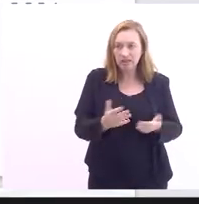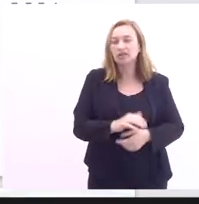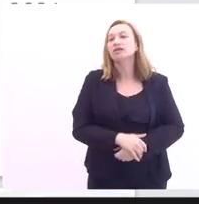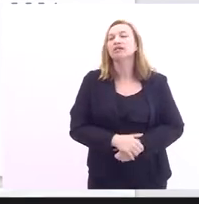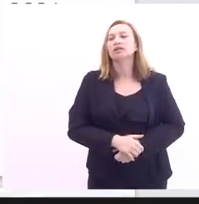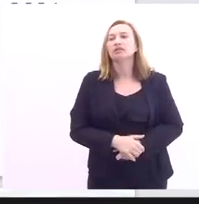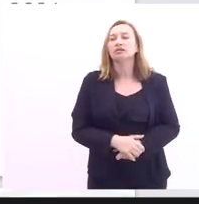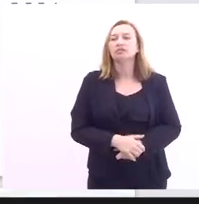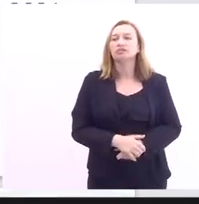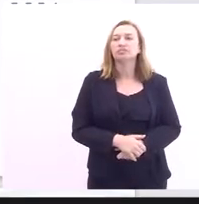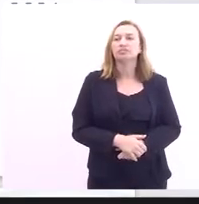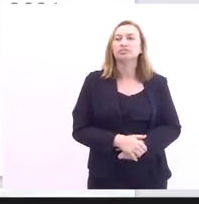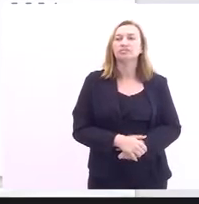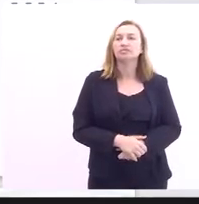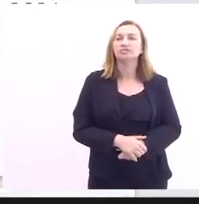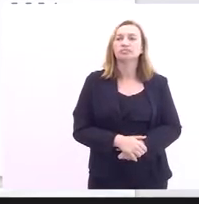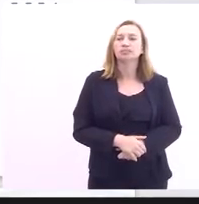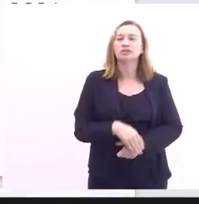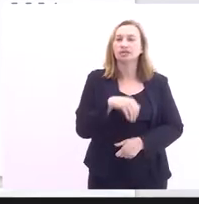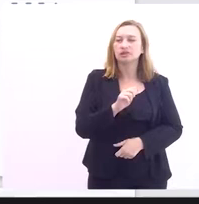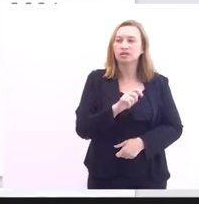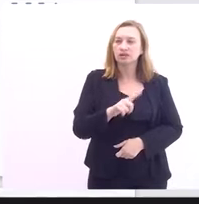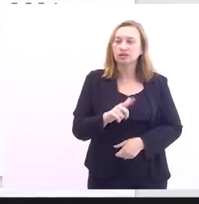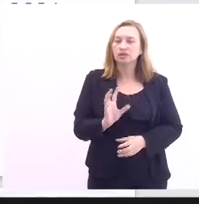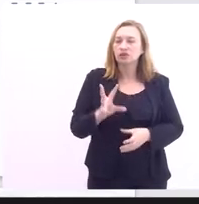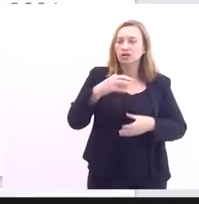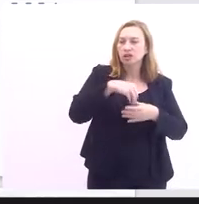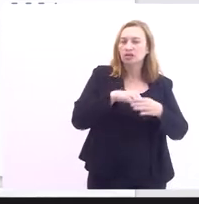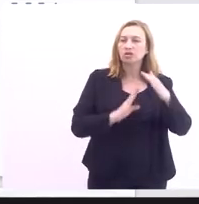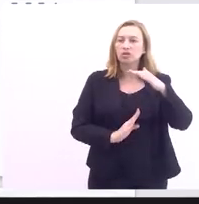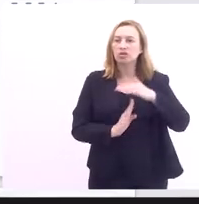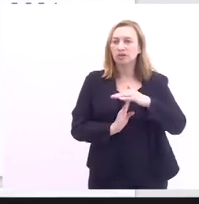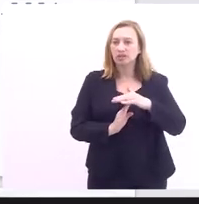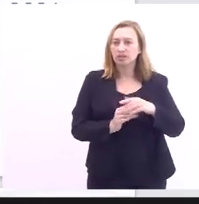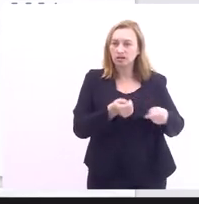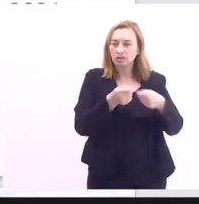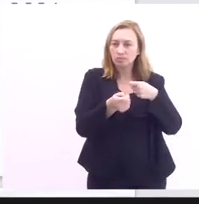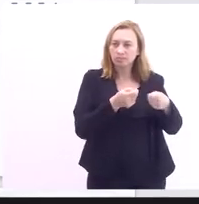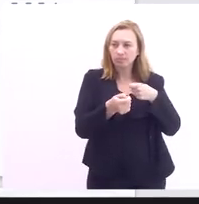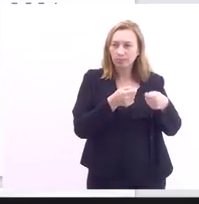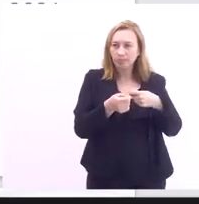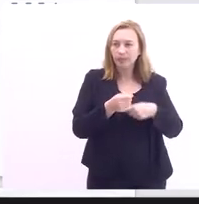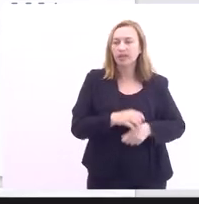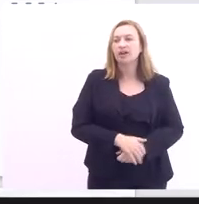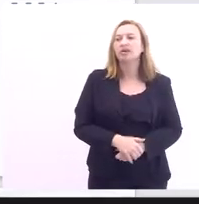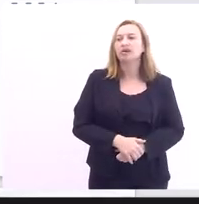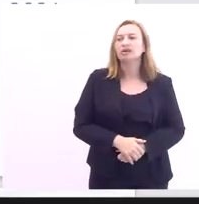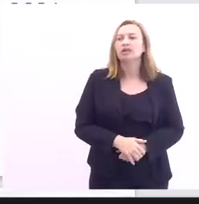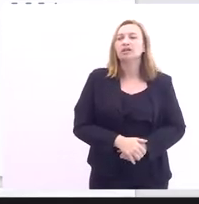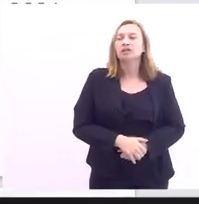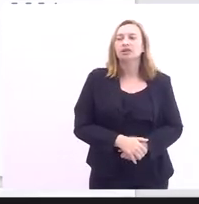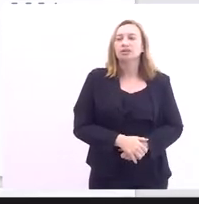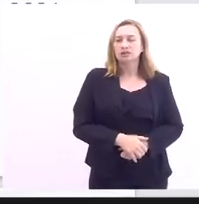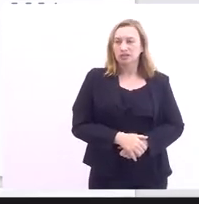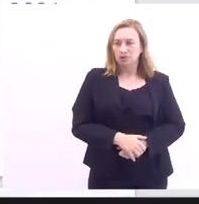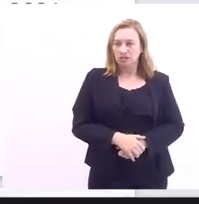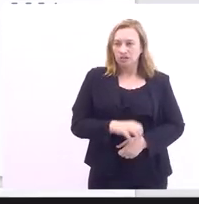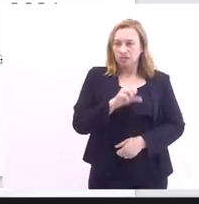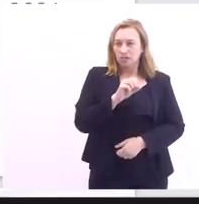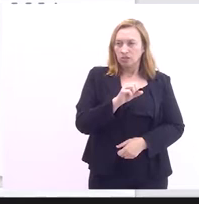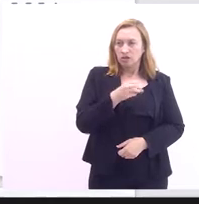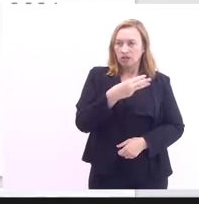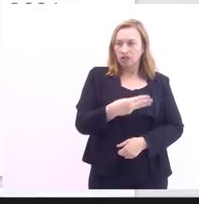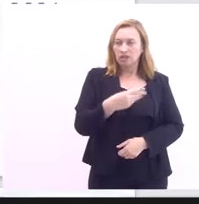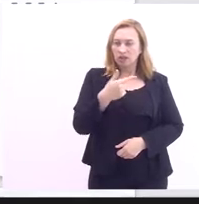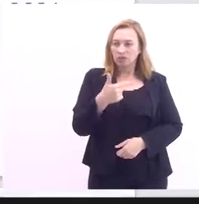unidades consumidoras da Enel Rio estão dentro do limite regulatório. Para a FEC está um pouco melhor, está em torno de 82%, um pouco